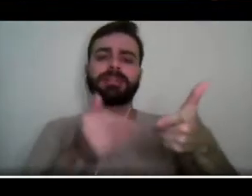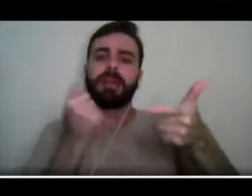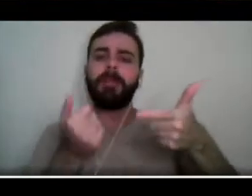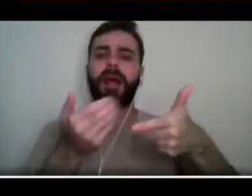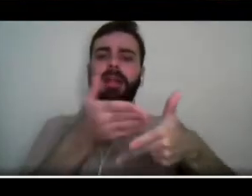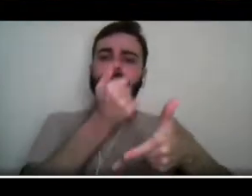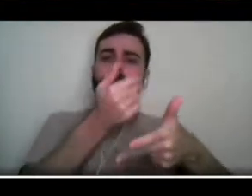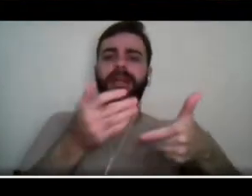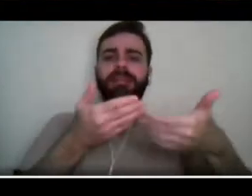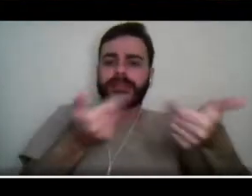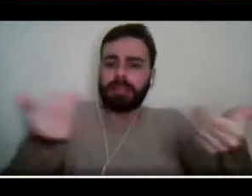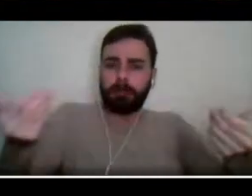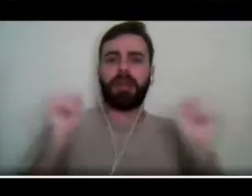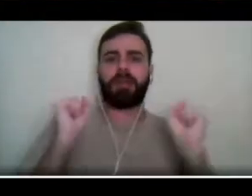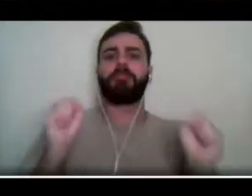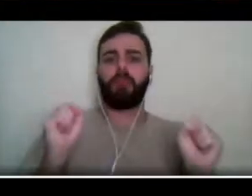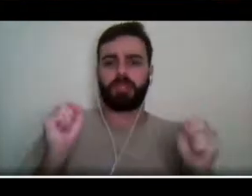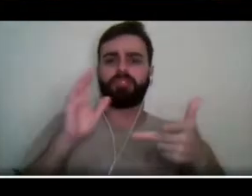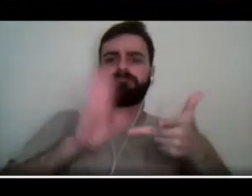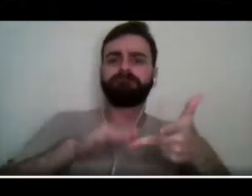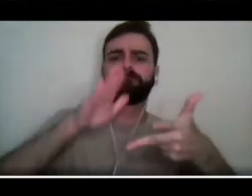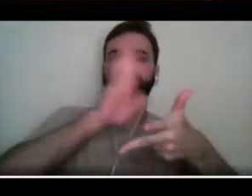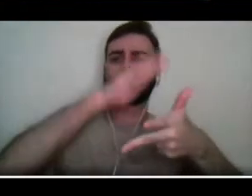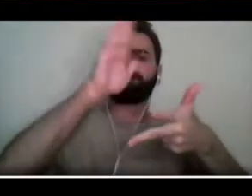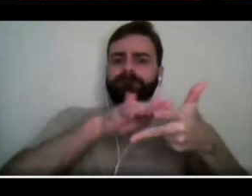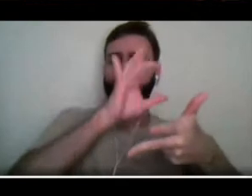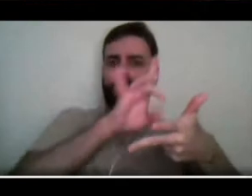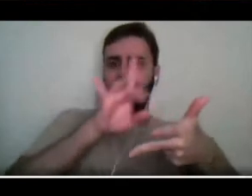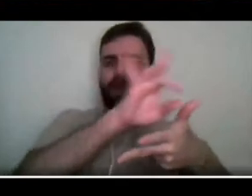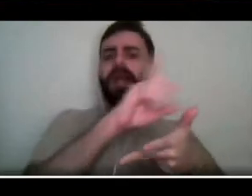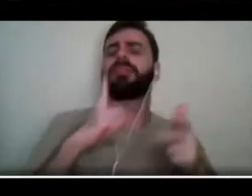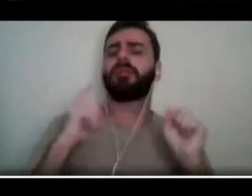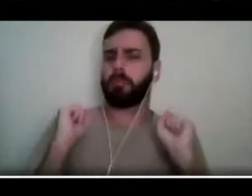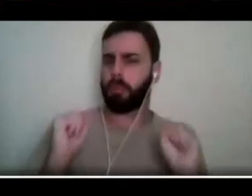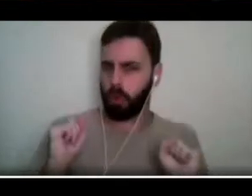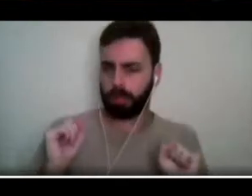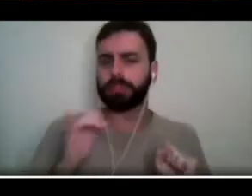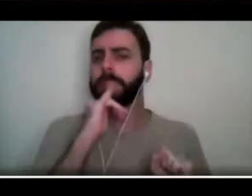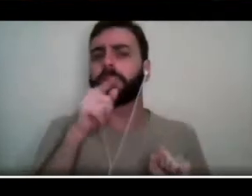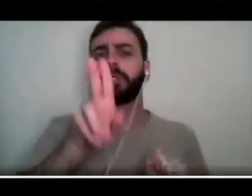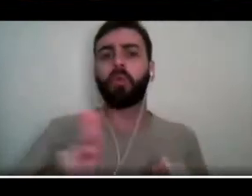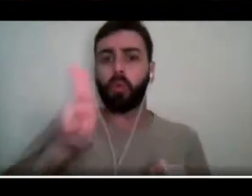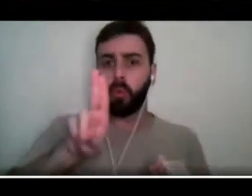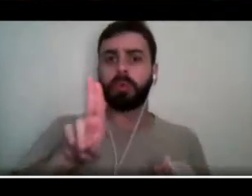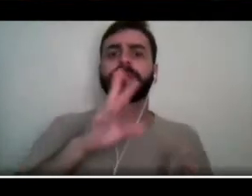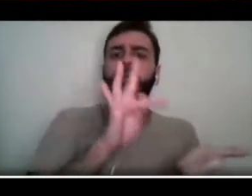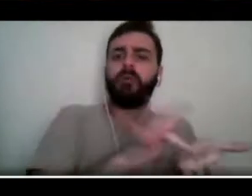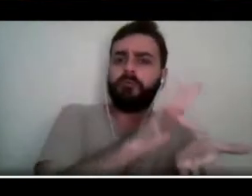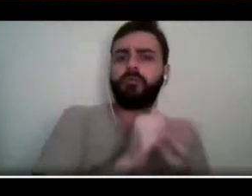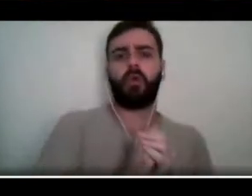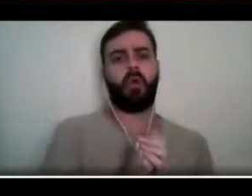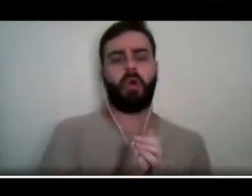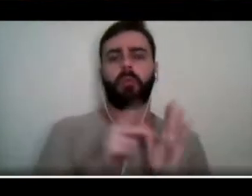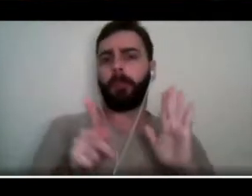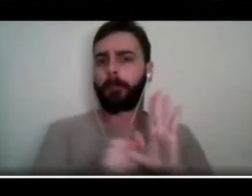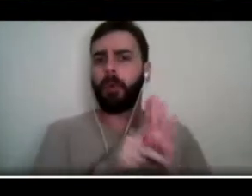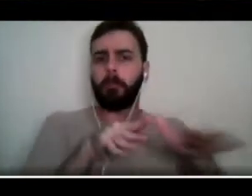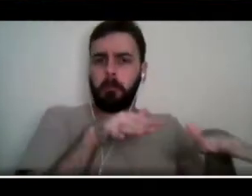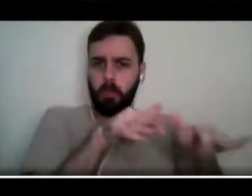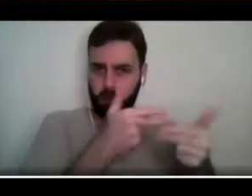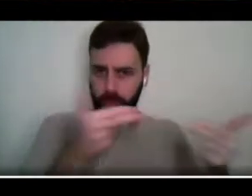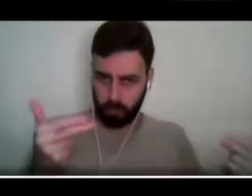eles são independentes, né? Então, você vai usar as equações de movimento, as equações de cinemática